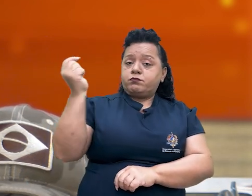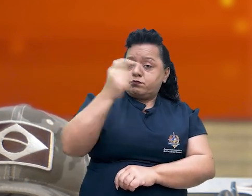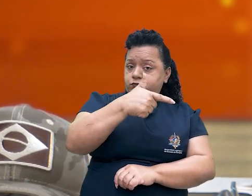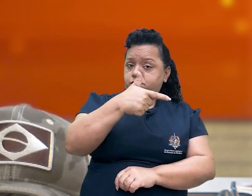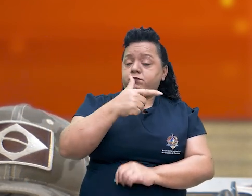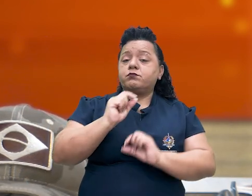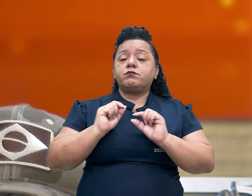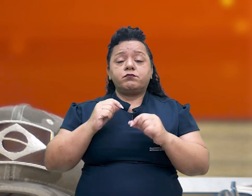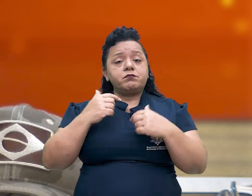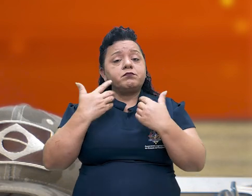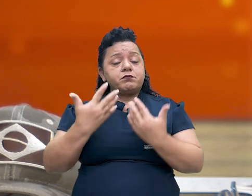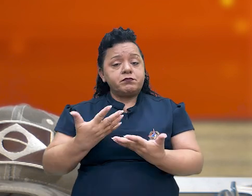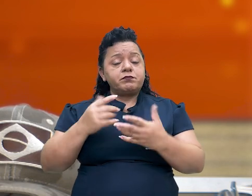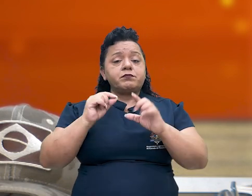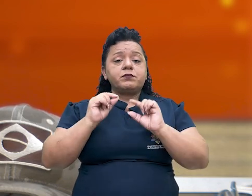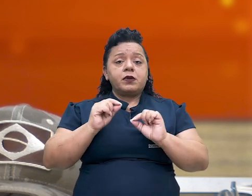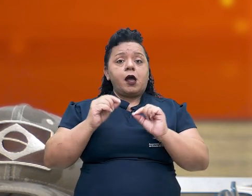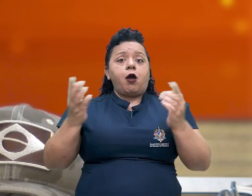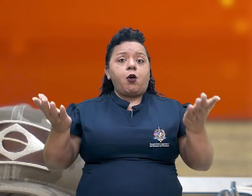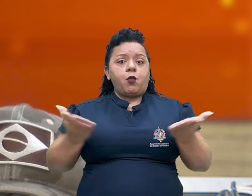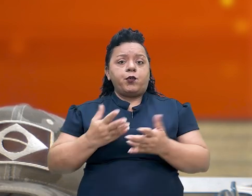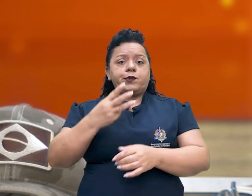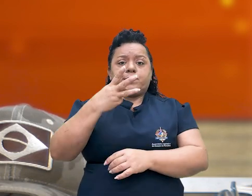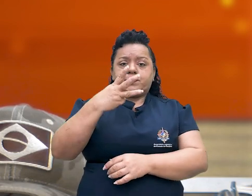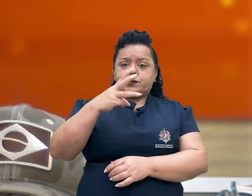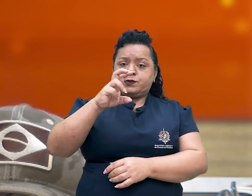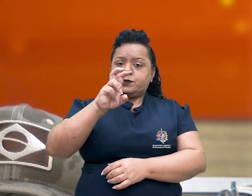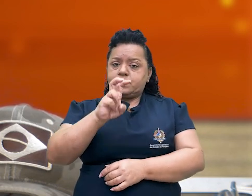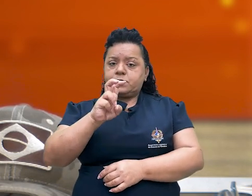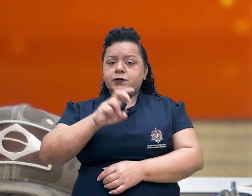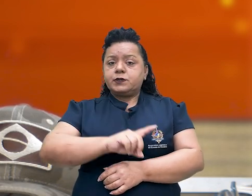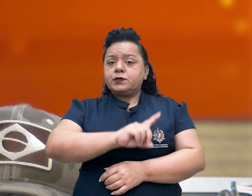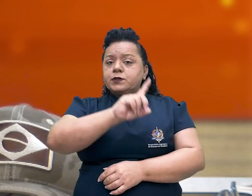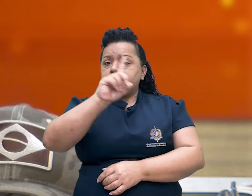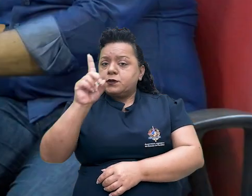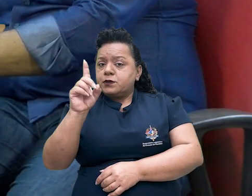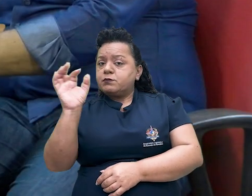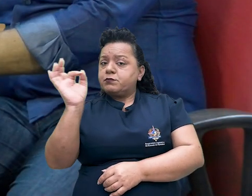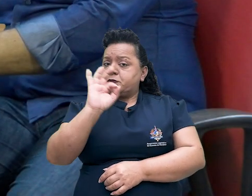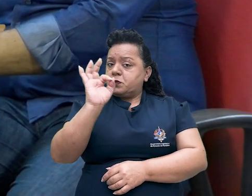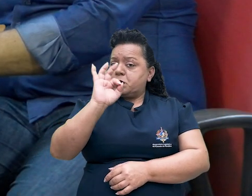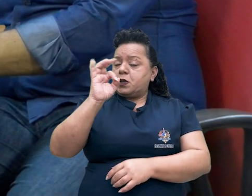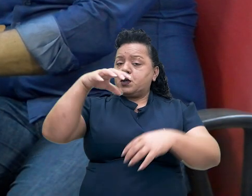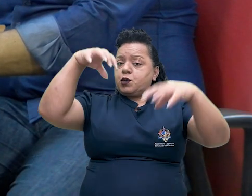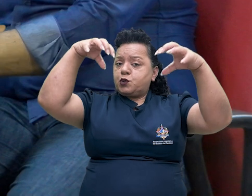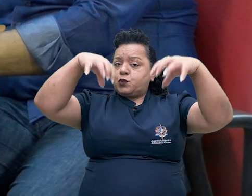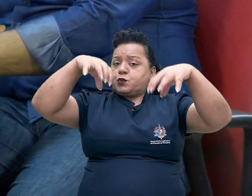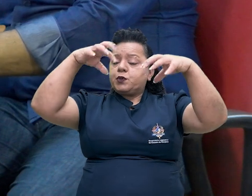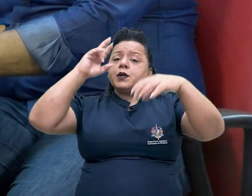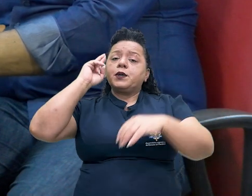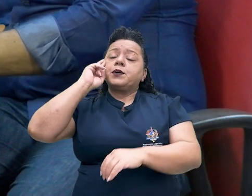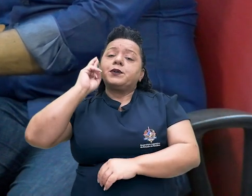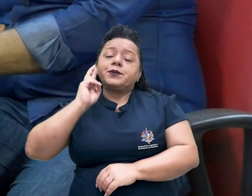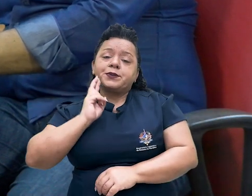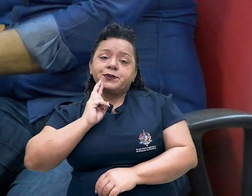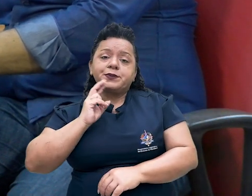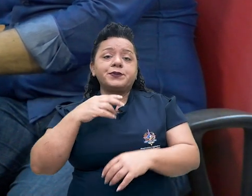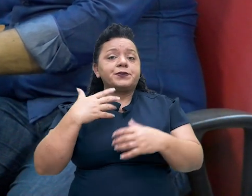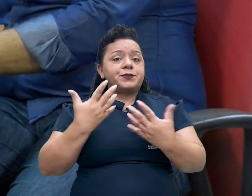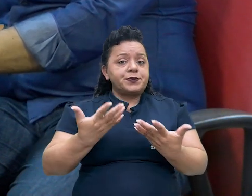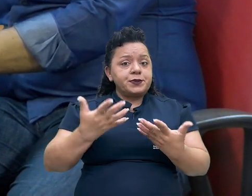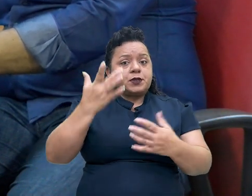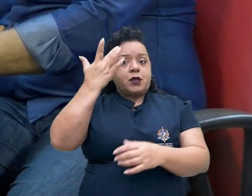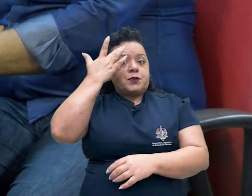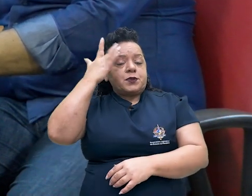mas a gente tomou hoje 35 dias sem chover no estado de Rondônia 35 dias 35 dias fazendo